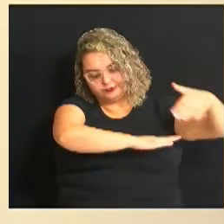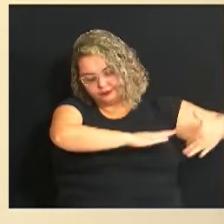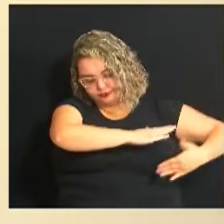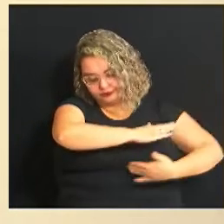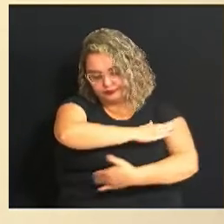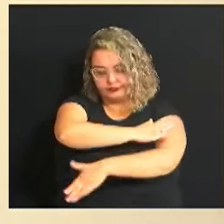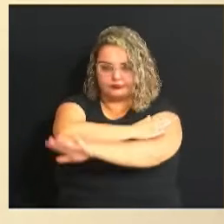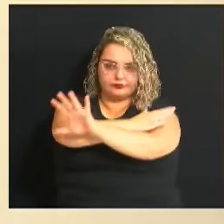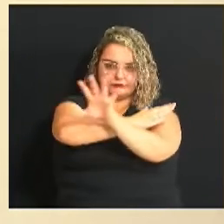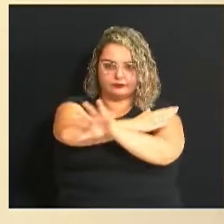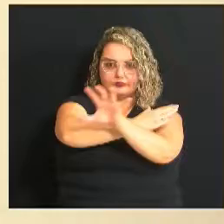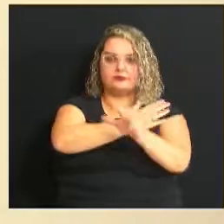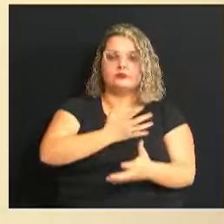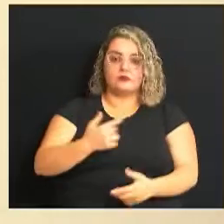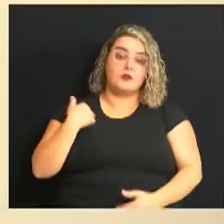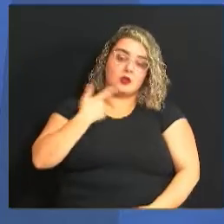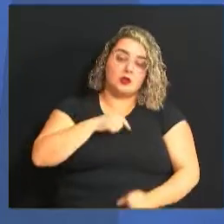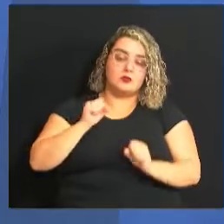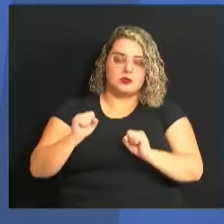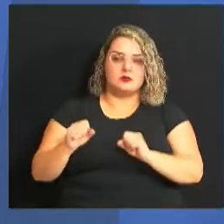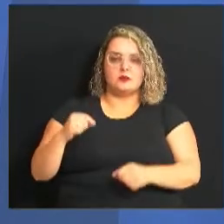gente possa fazer a nossa parte.